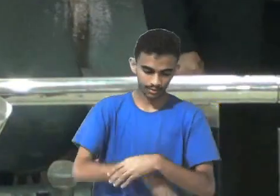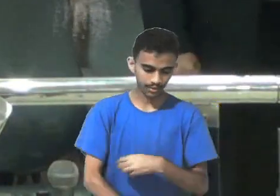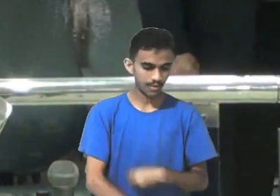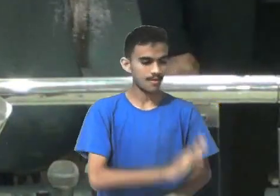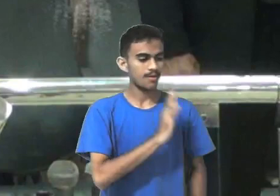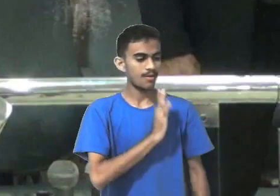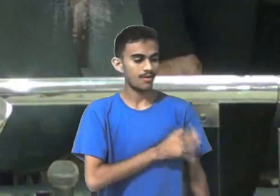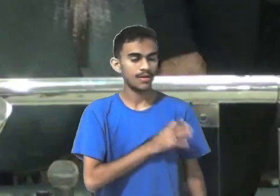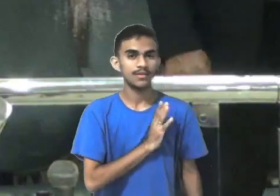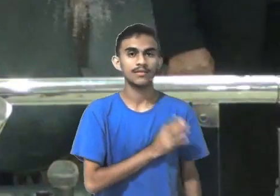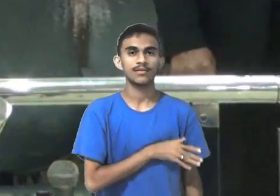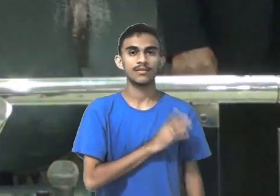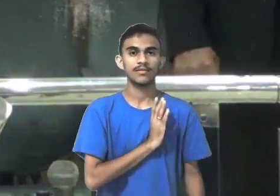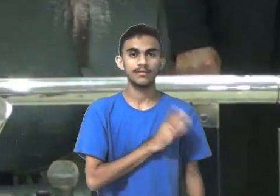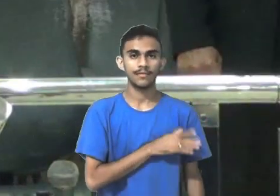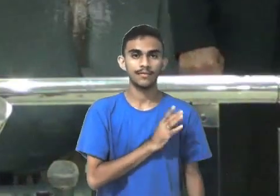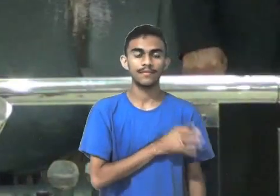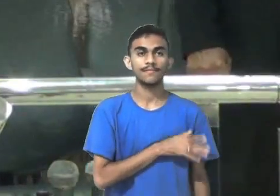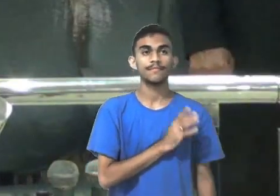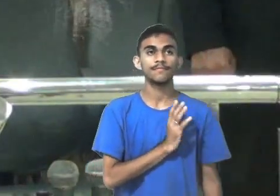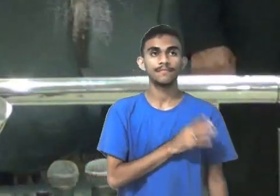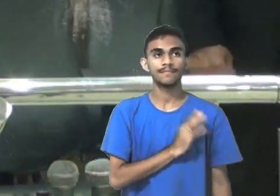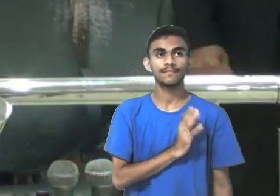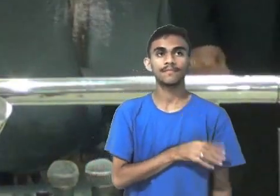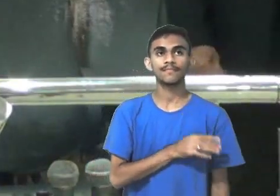terás no coração.